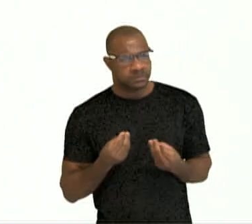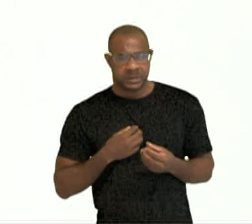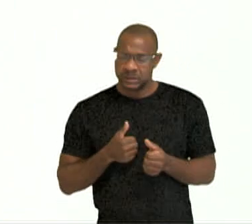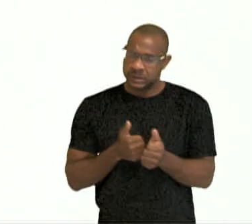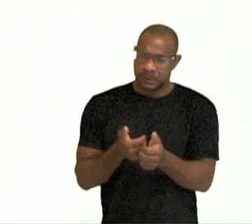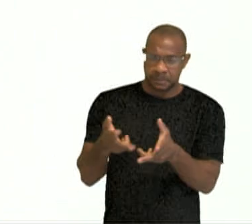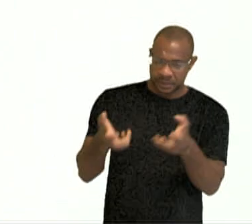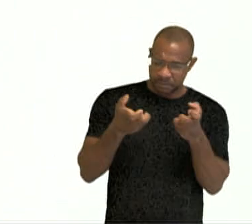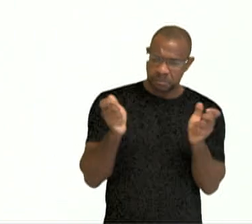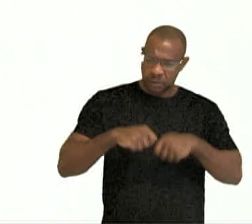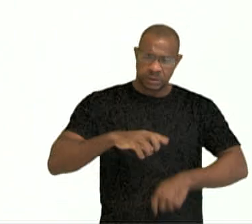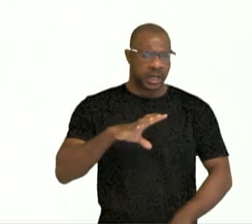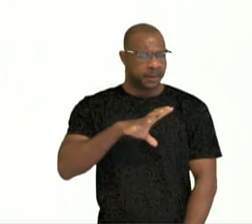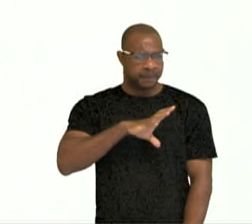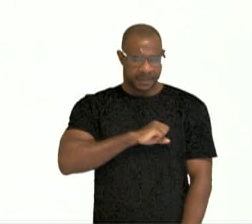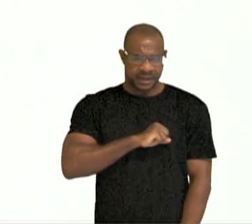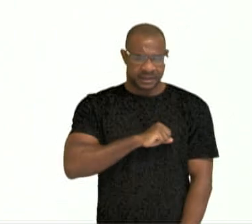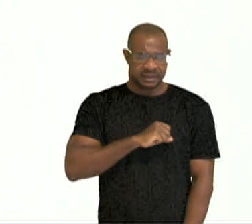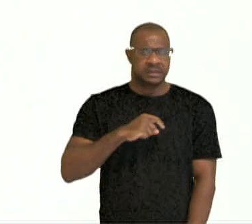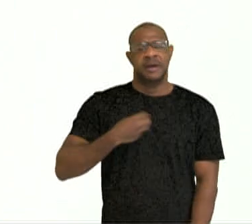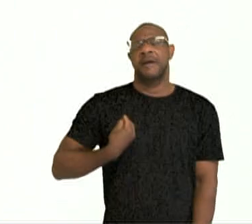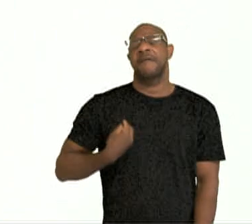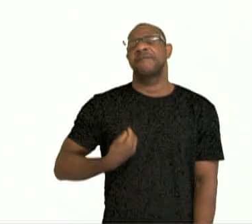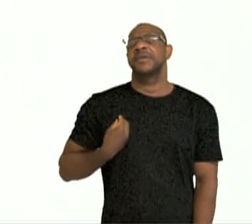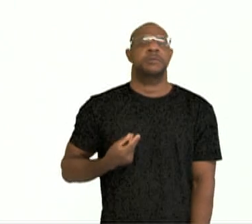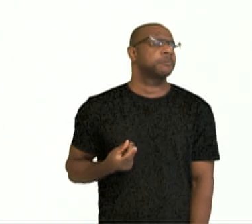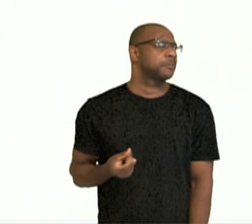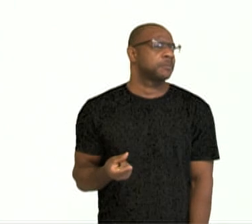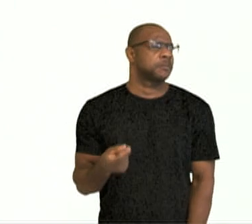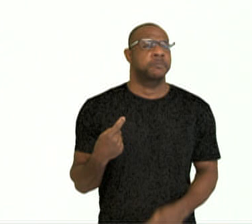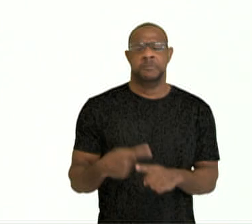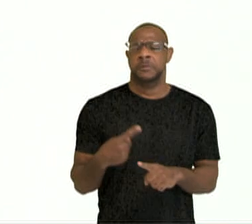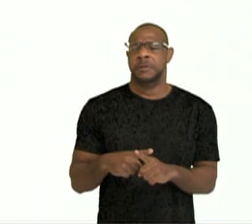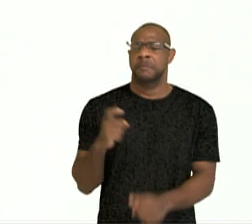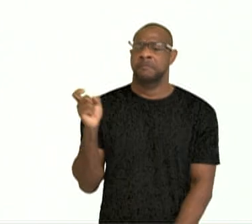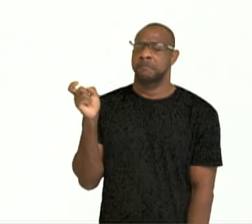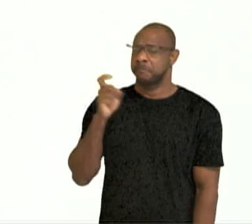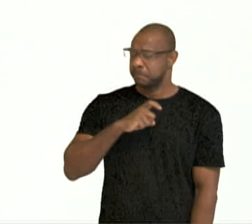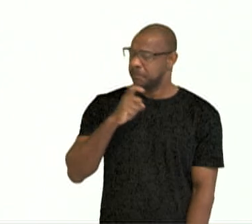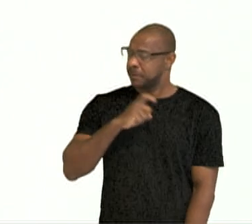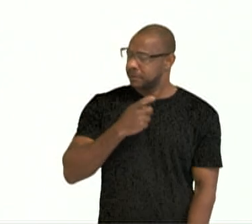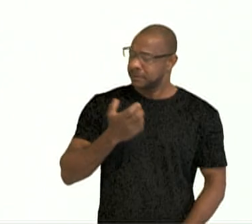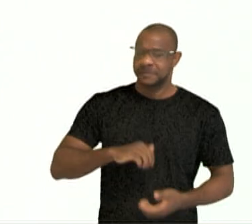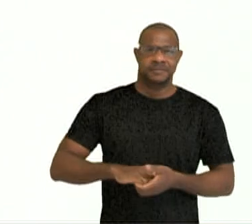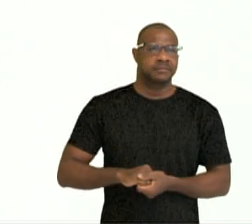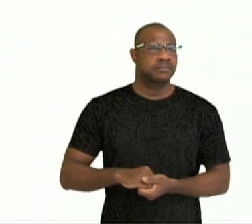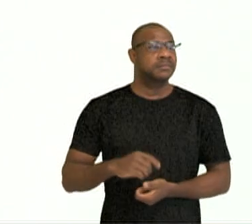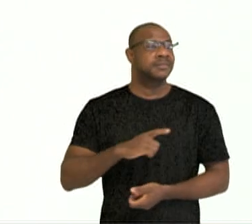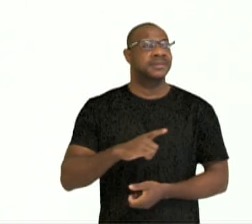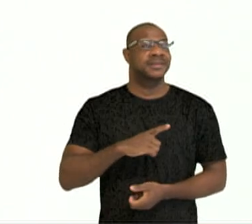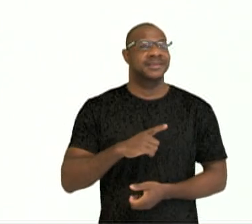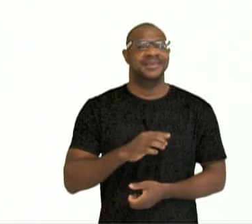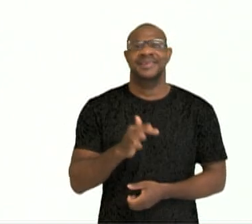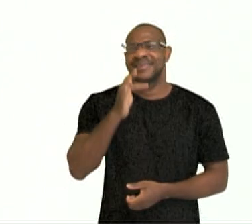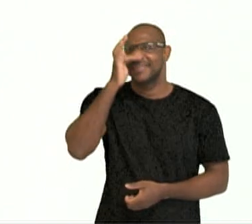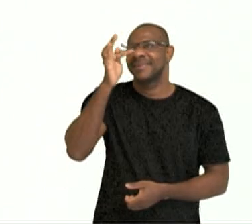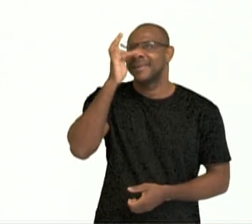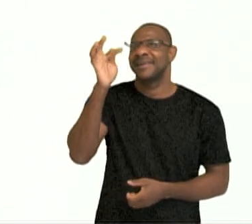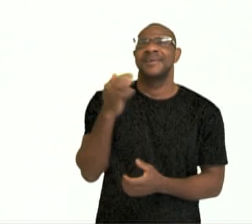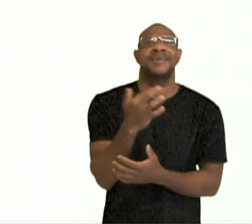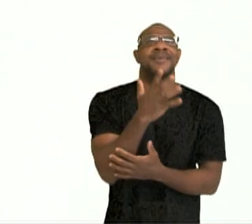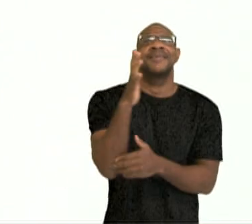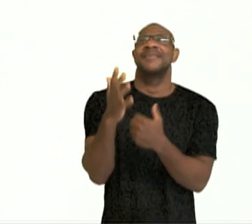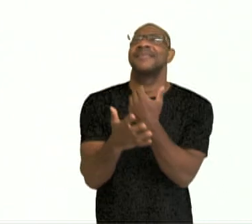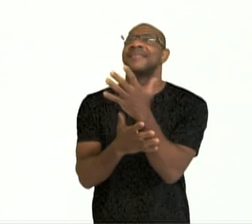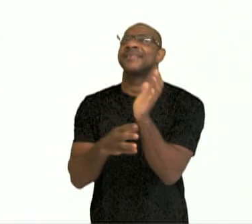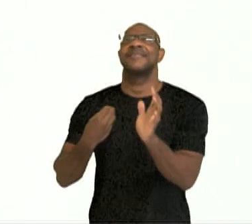que se pode amar alguém durante a vida inteira é porque mente. Há uma primavera em cada vida,